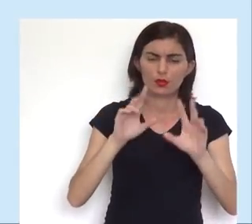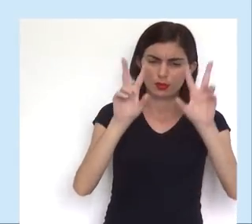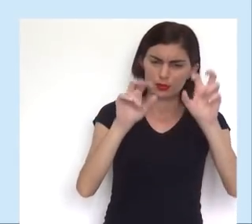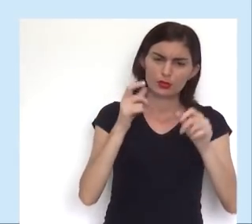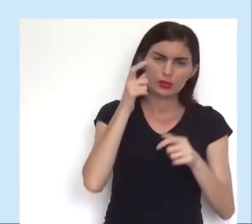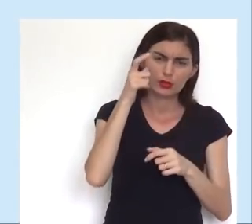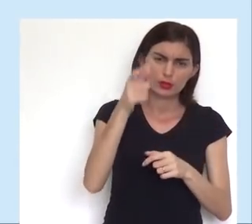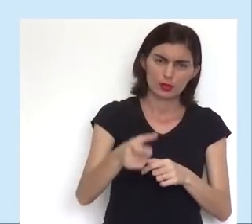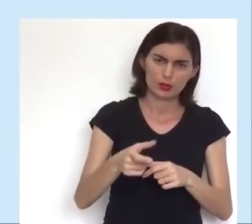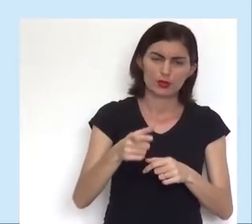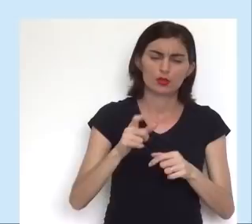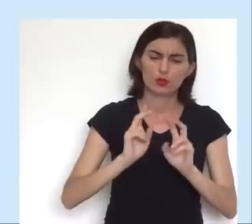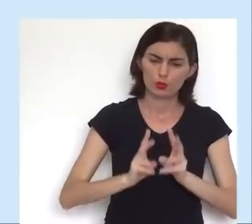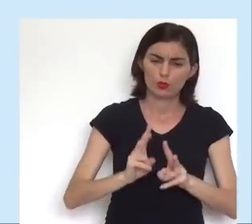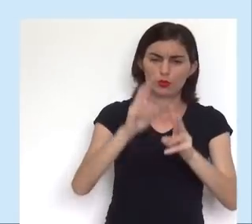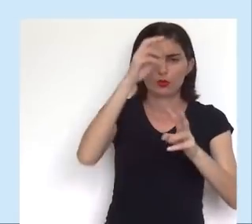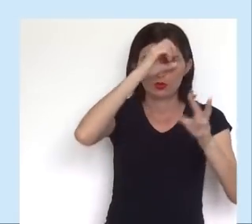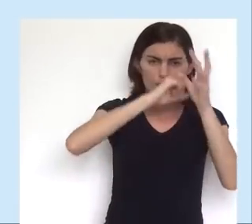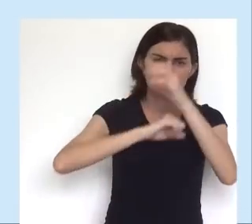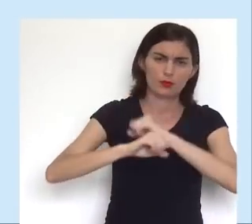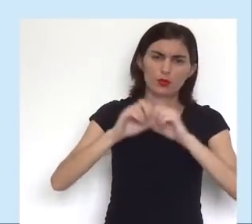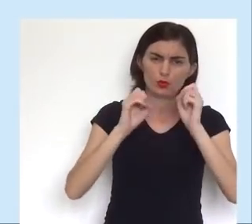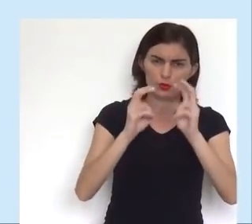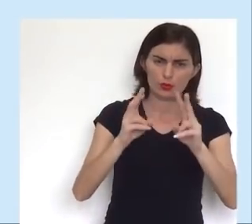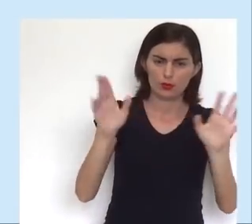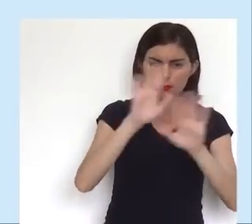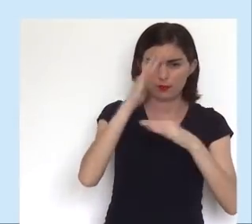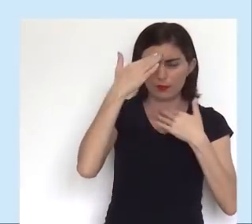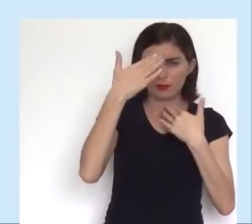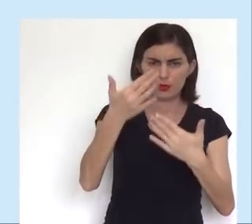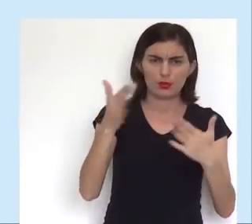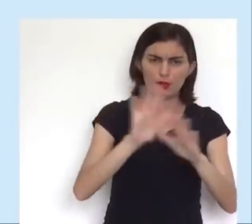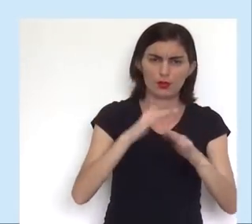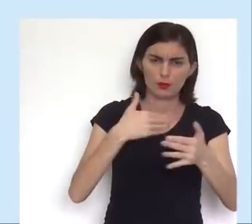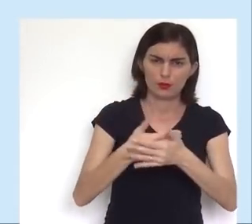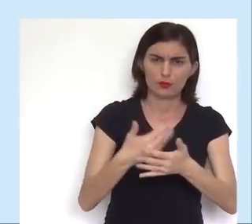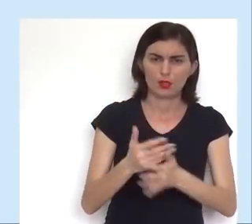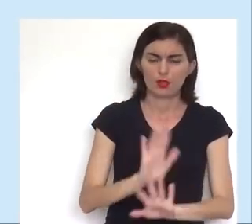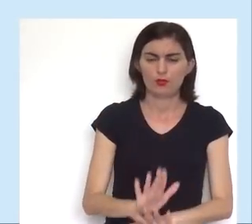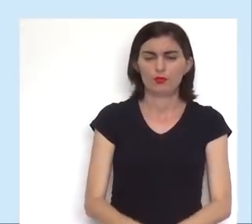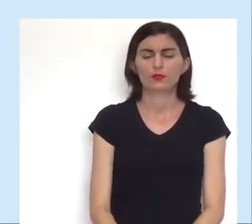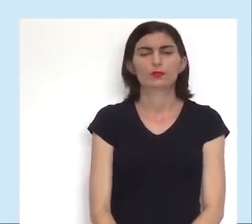assunto é muito interessante, peço que vocês continuem aprendendo. Ok, gente? Obrigado e até uma próxima aula.